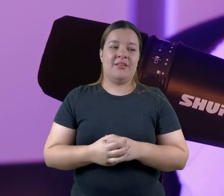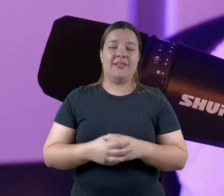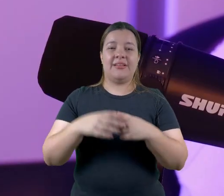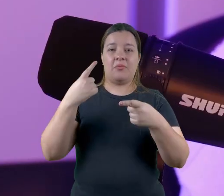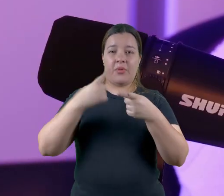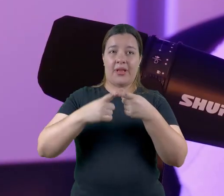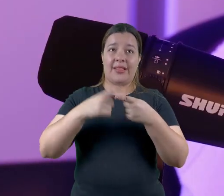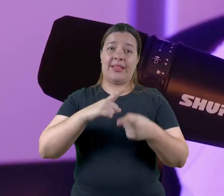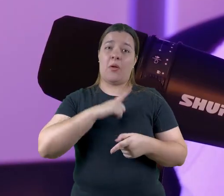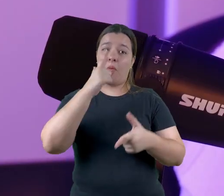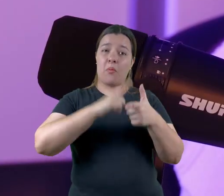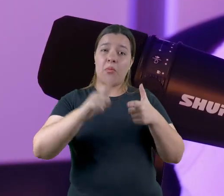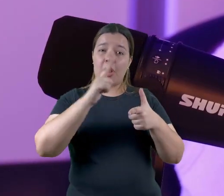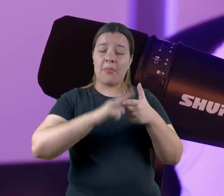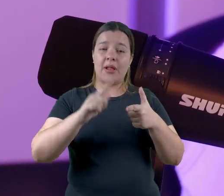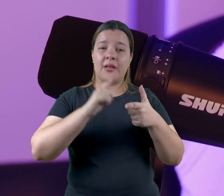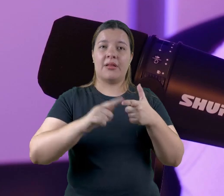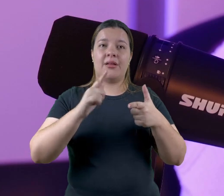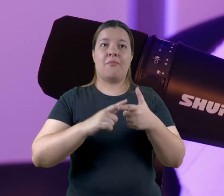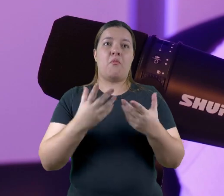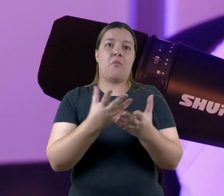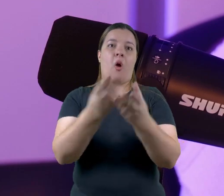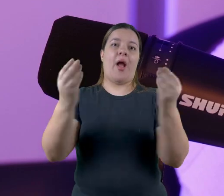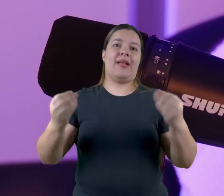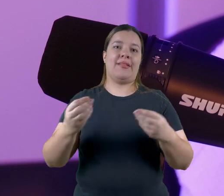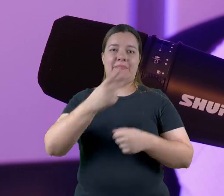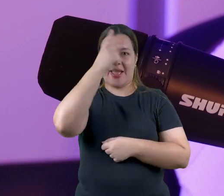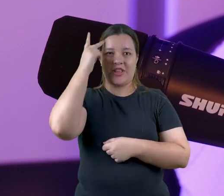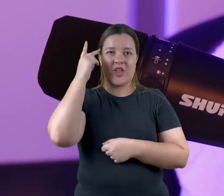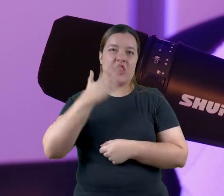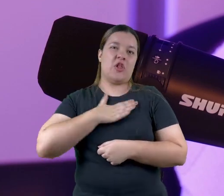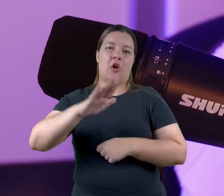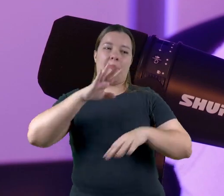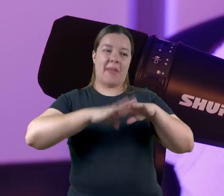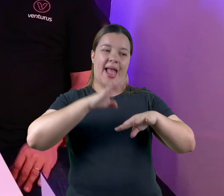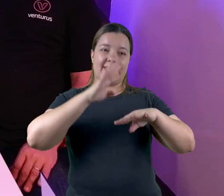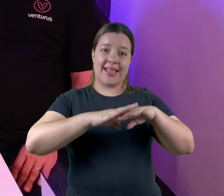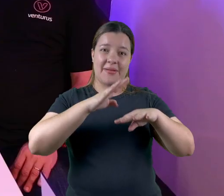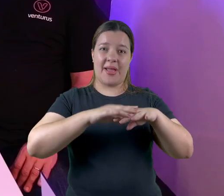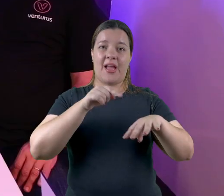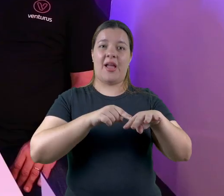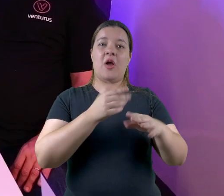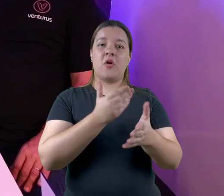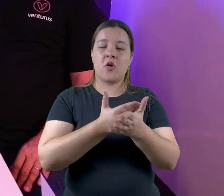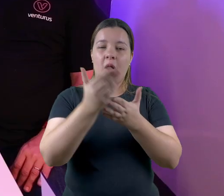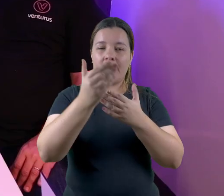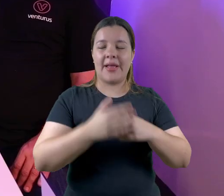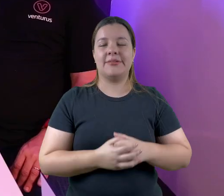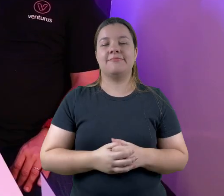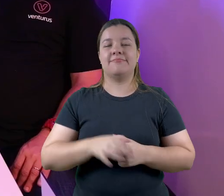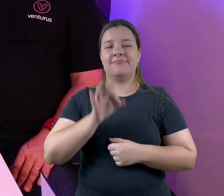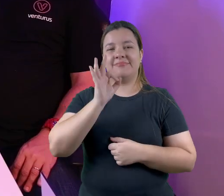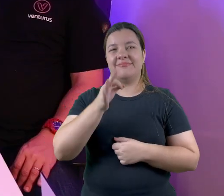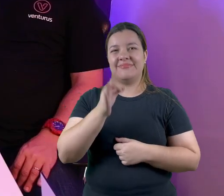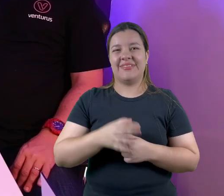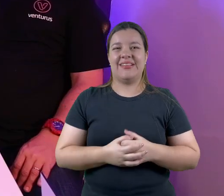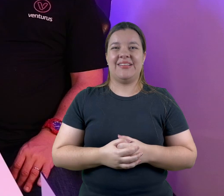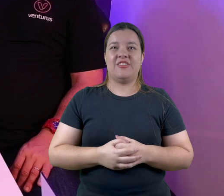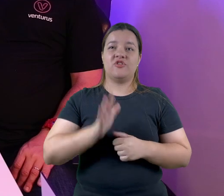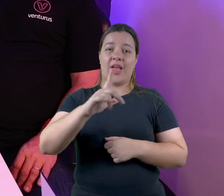porque é que tem um problema né que muita gente não gosta de matemática na escola então desde aí a gente já vai